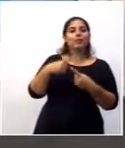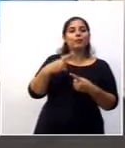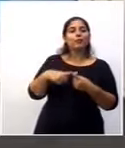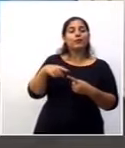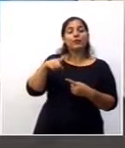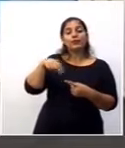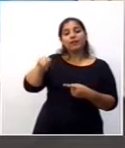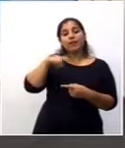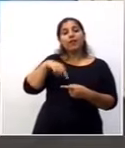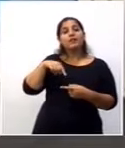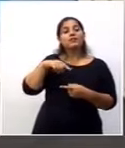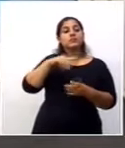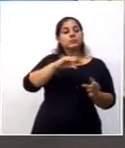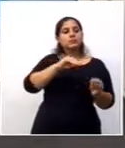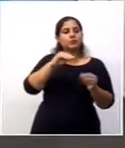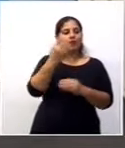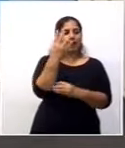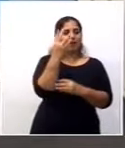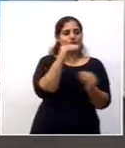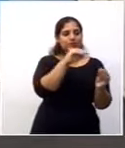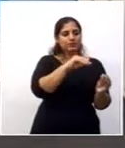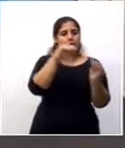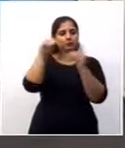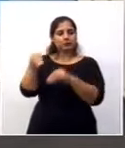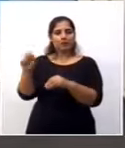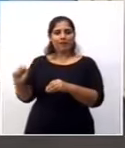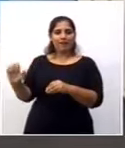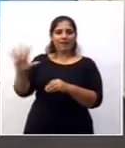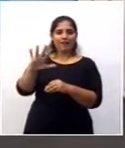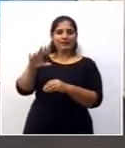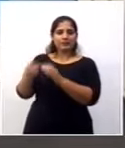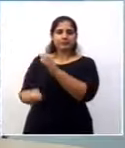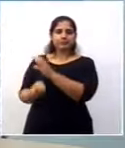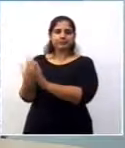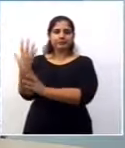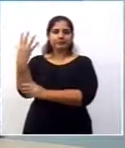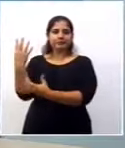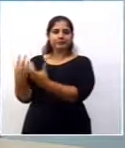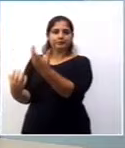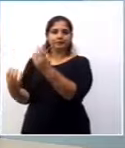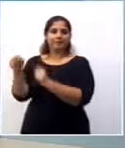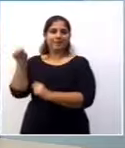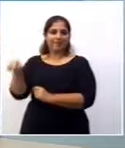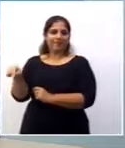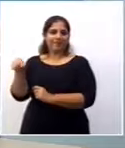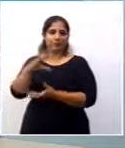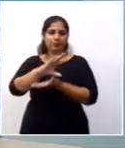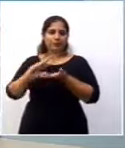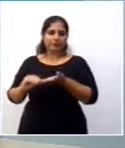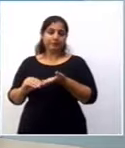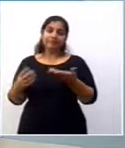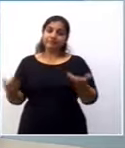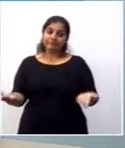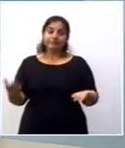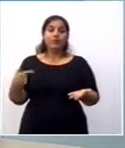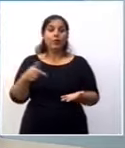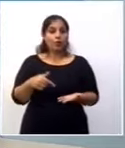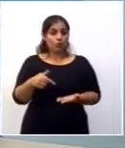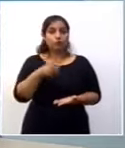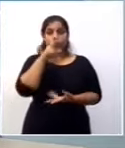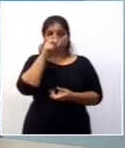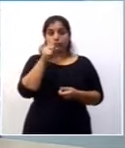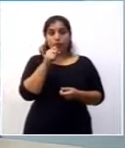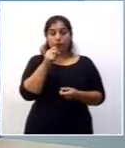das seringueiras e levaram para a Ásia, né? Exatamente. Essa biopirataria, que hoje é uma coisa